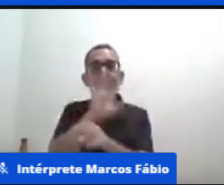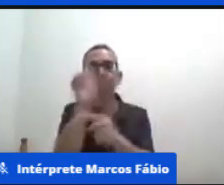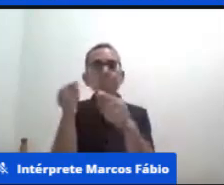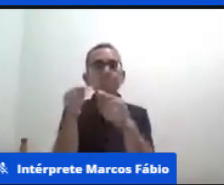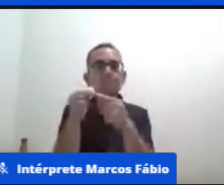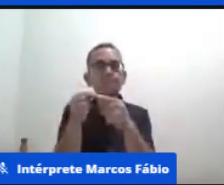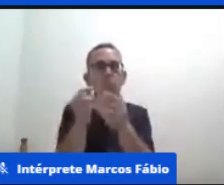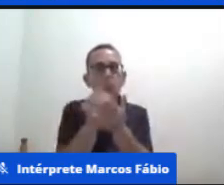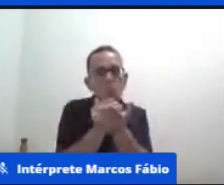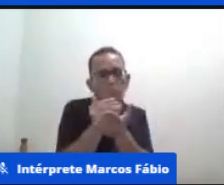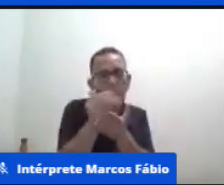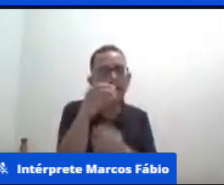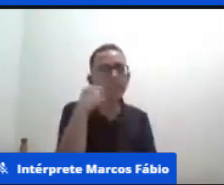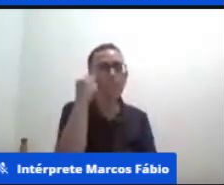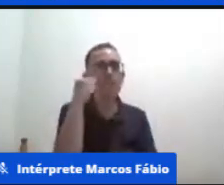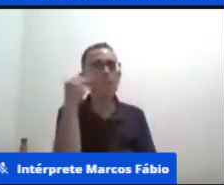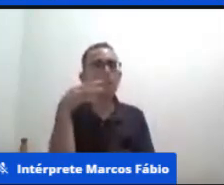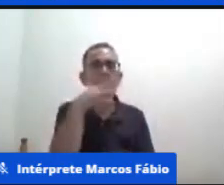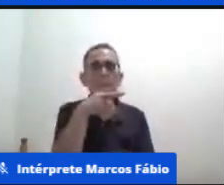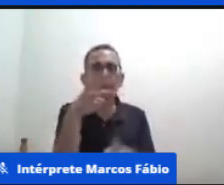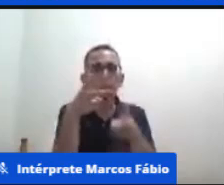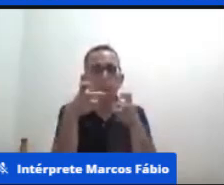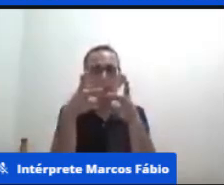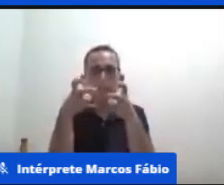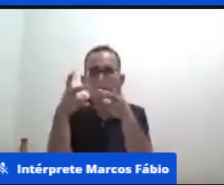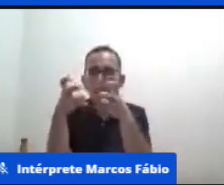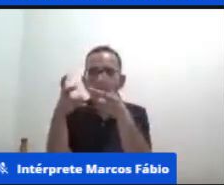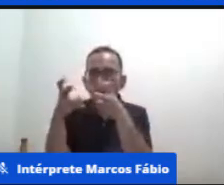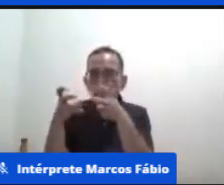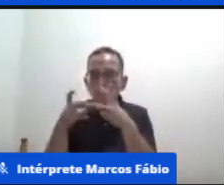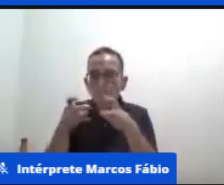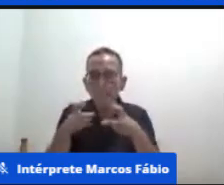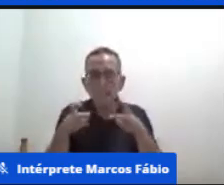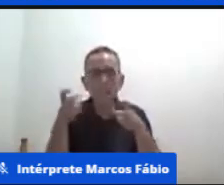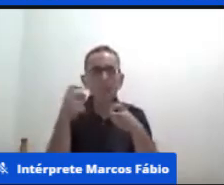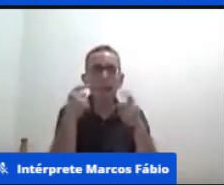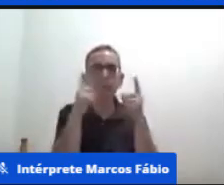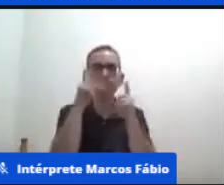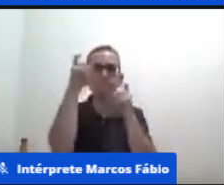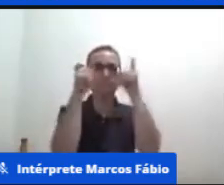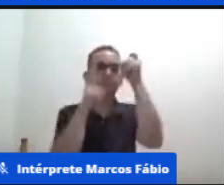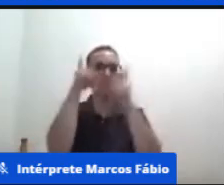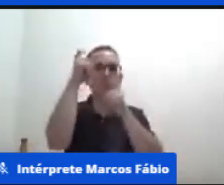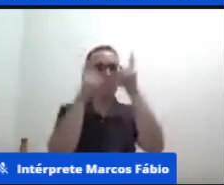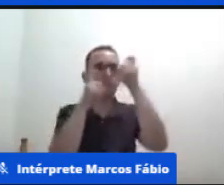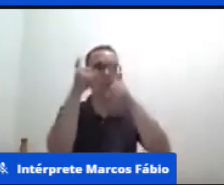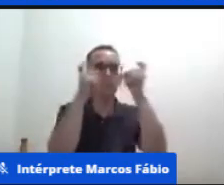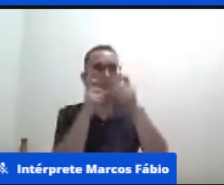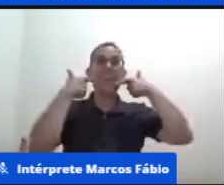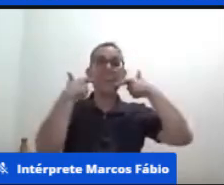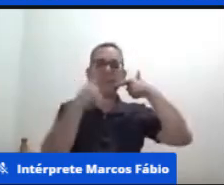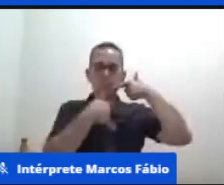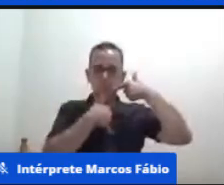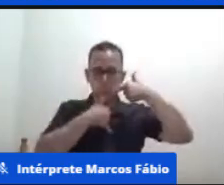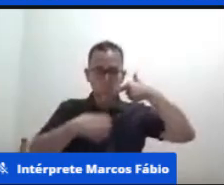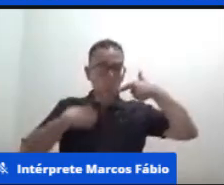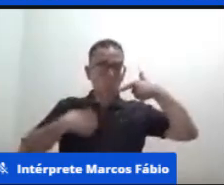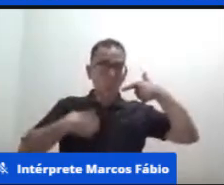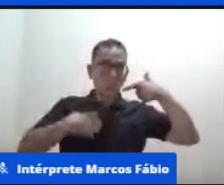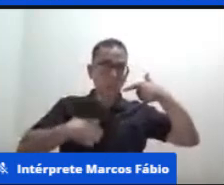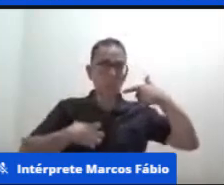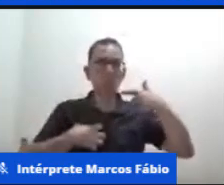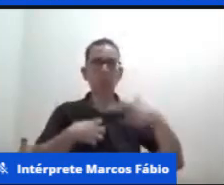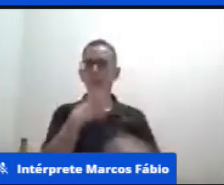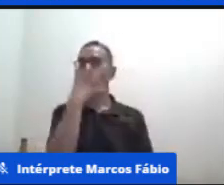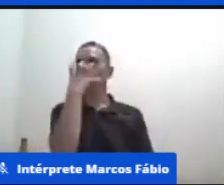a perceber as expressões faciais do outro. O alegre, o triste, com raiva, o